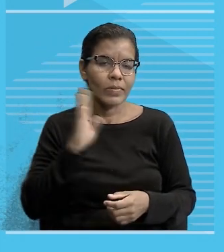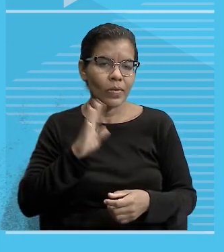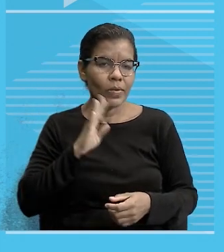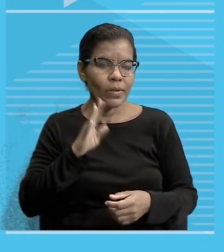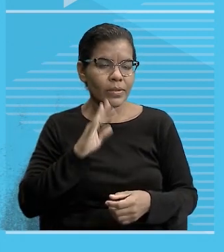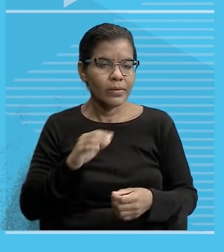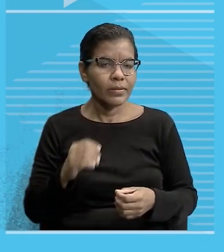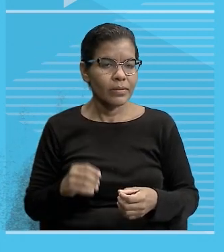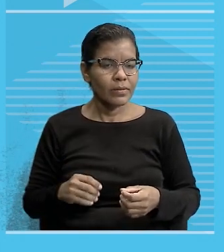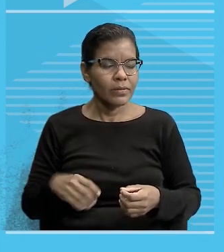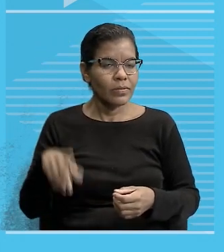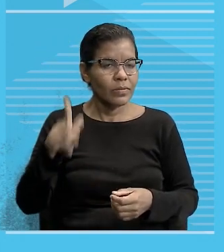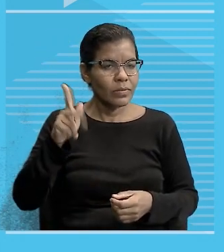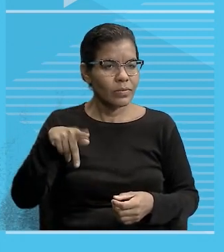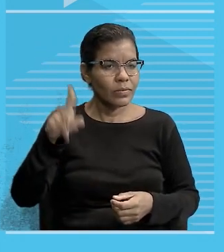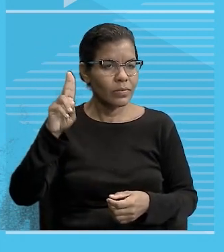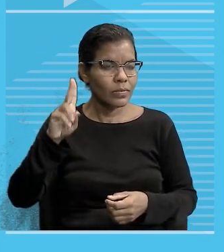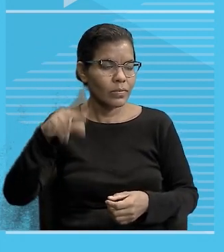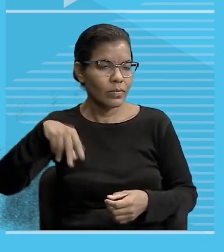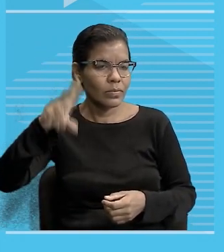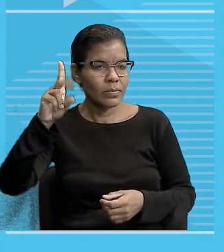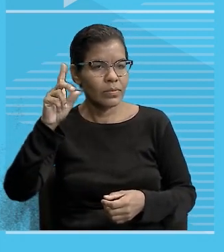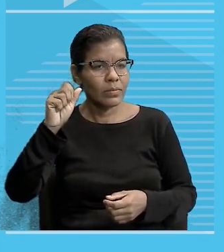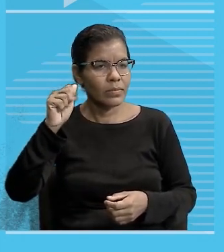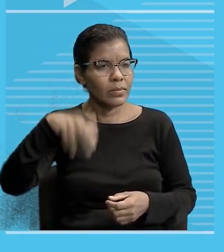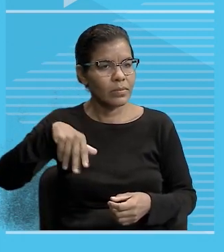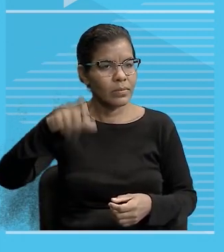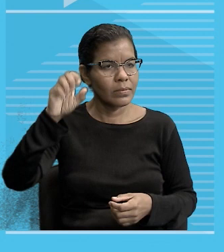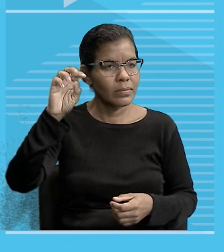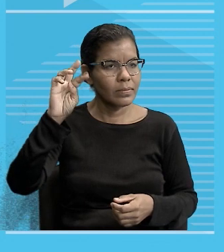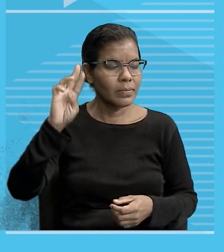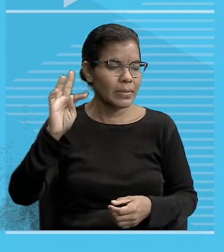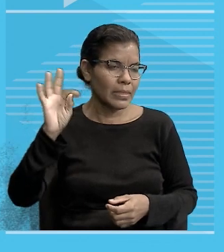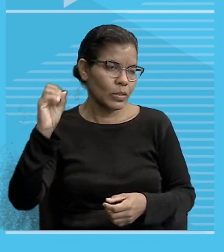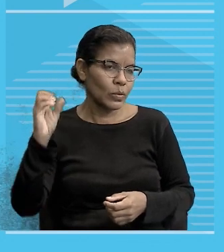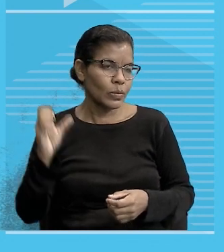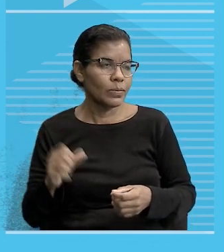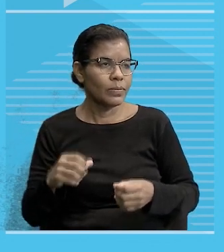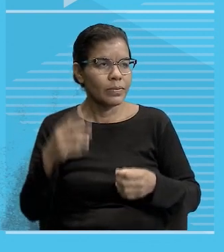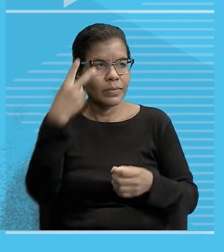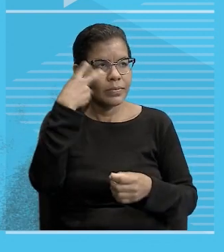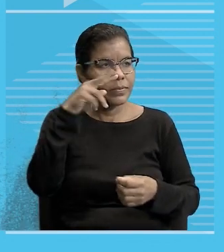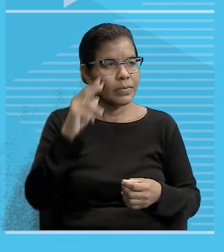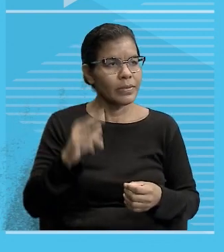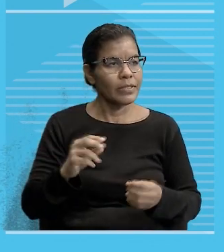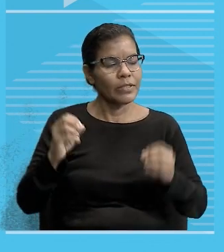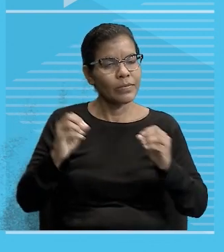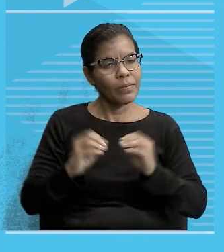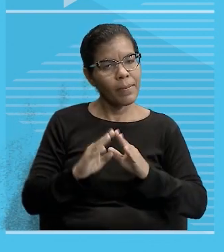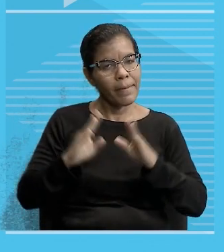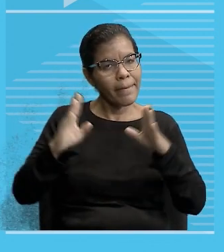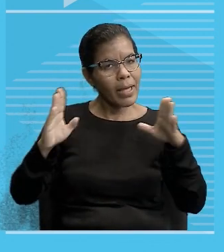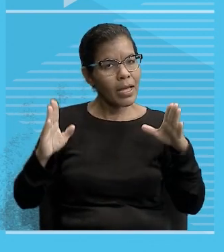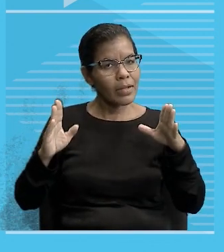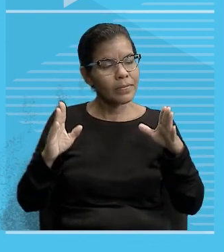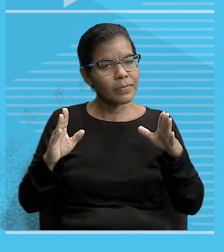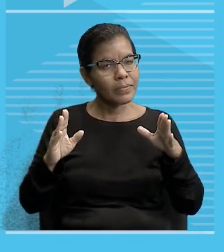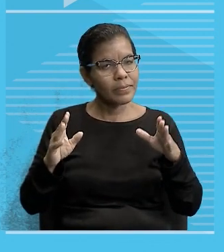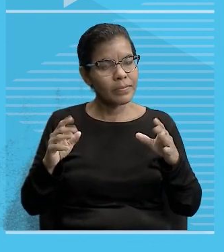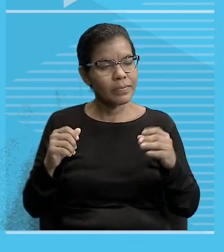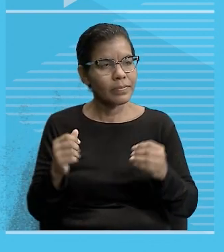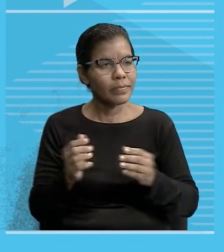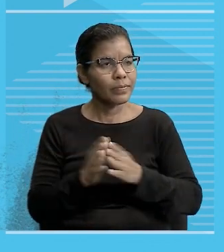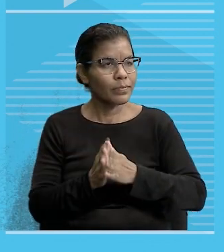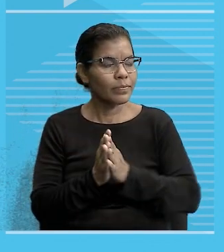os fundamentos do marketing tem uma visão micro e macro peço